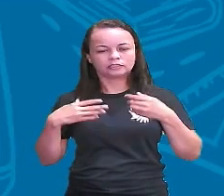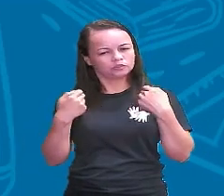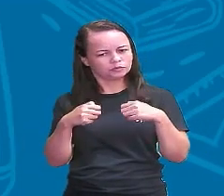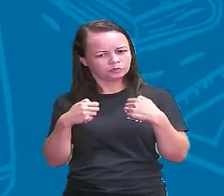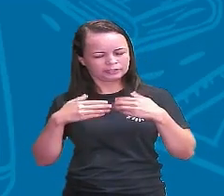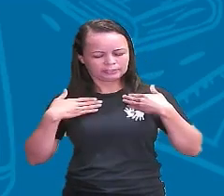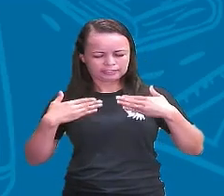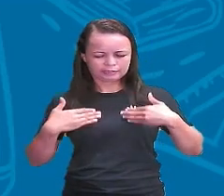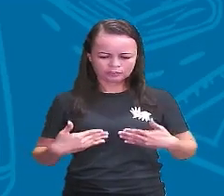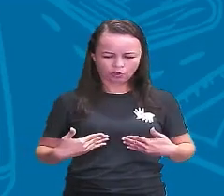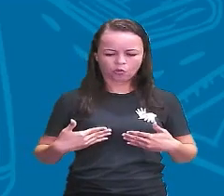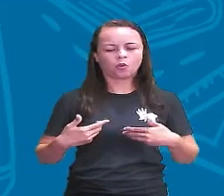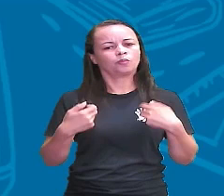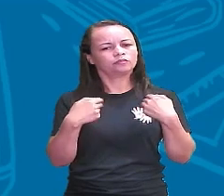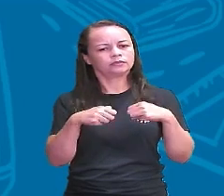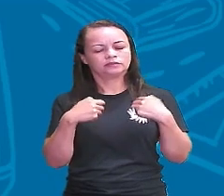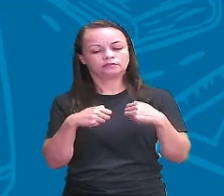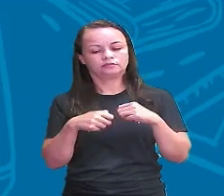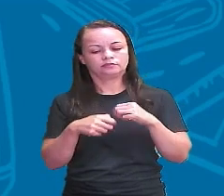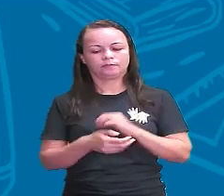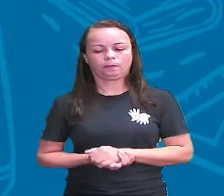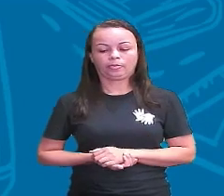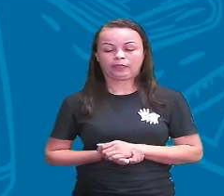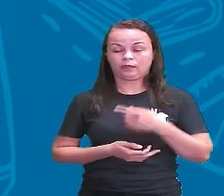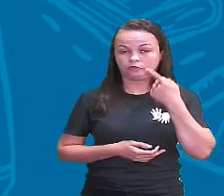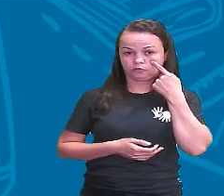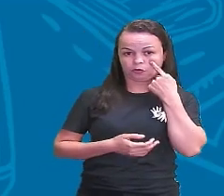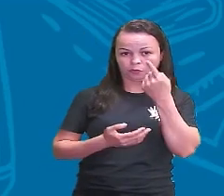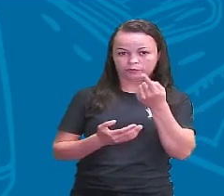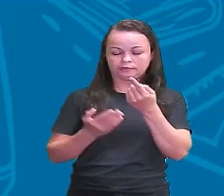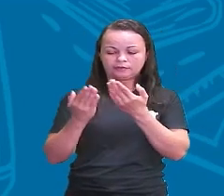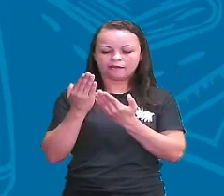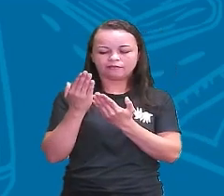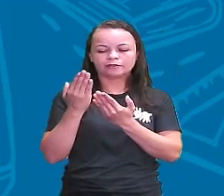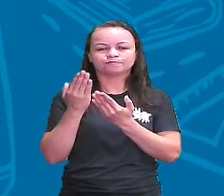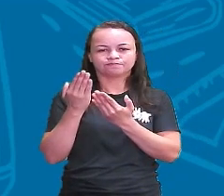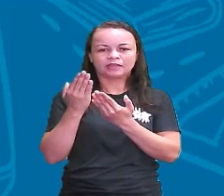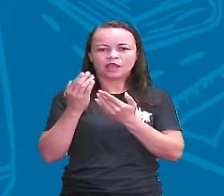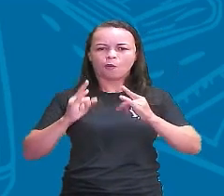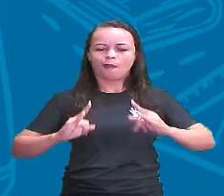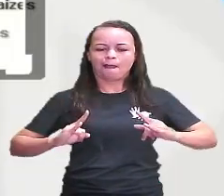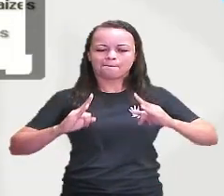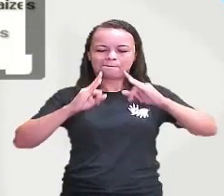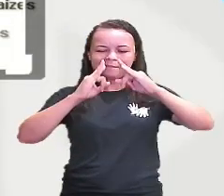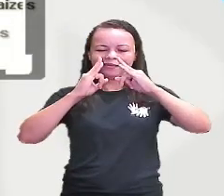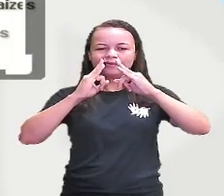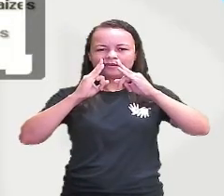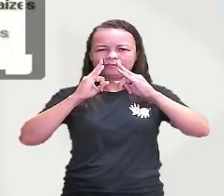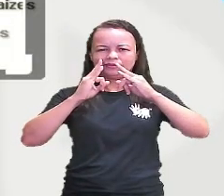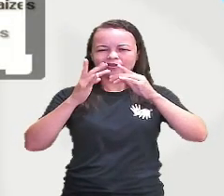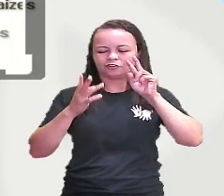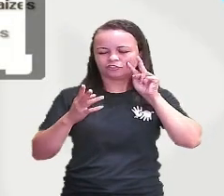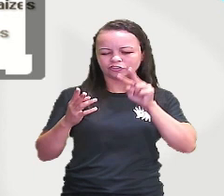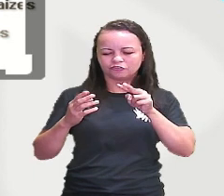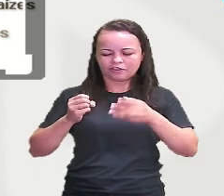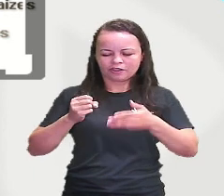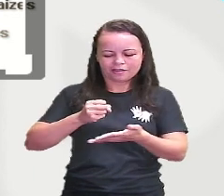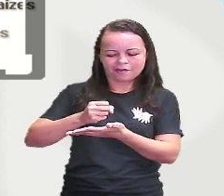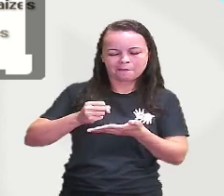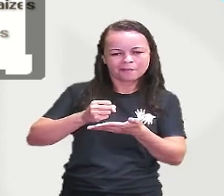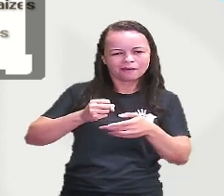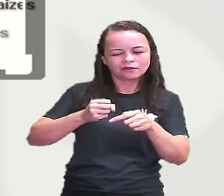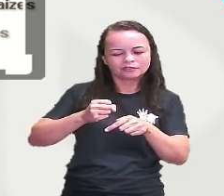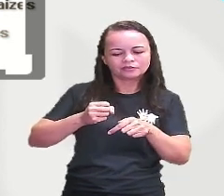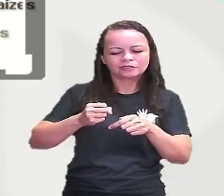necessita. E aí a gente consegue observar na imagem uma pirâmide, né? Observem que lá na base da pirâmide estão